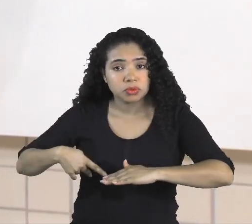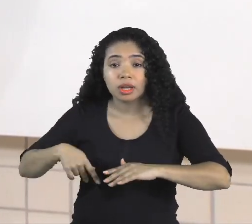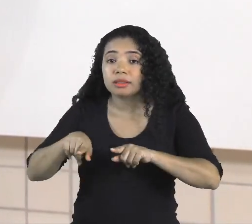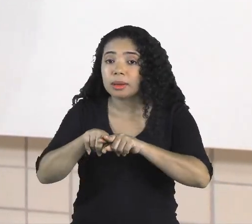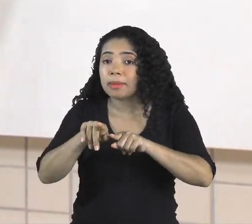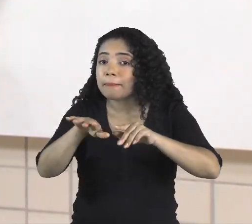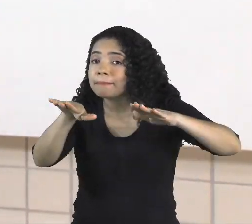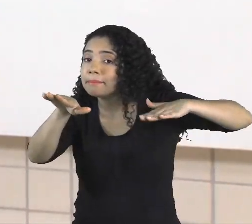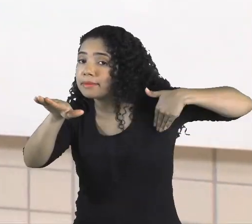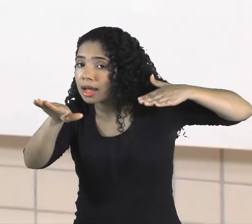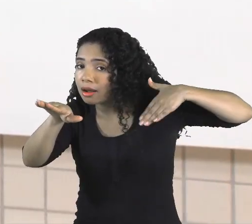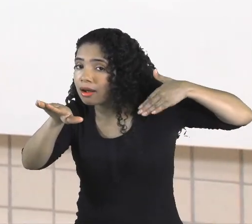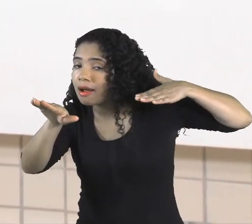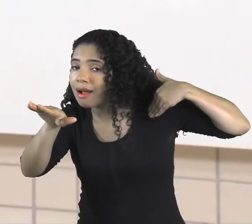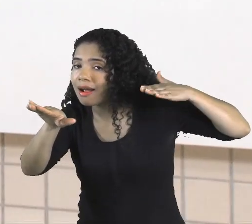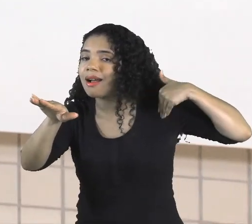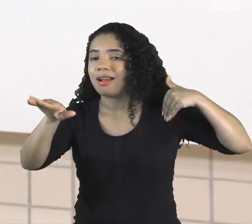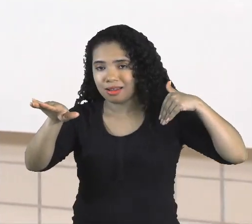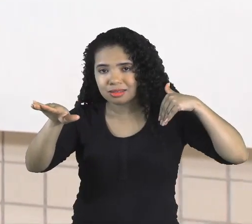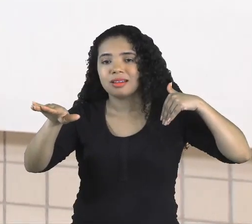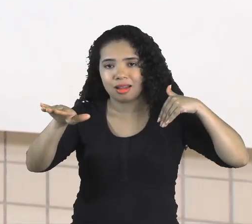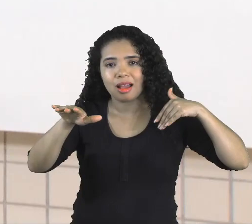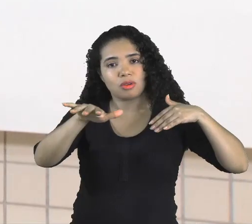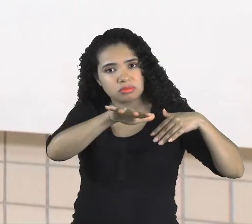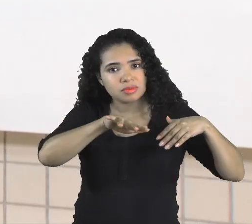Vou botar assim que a gente fala.